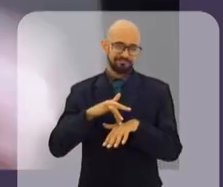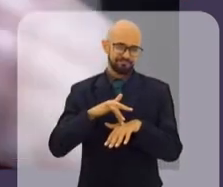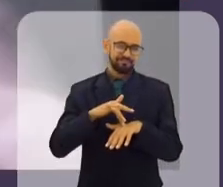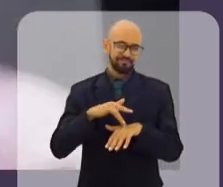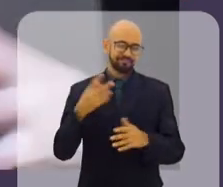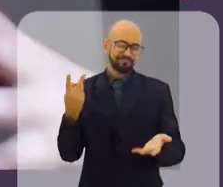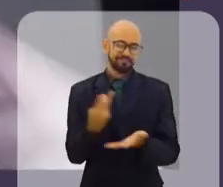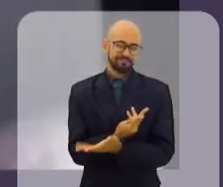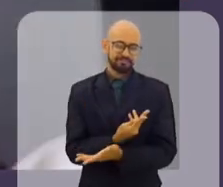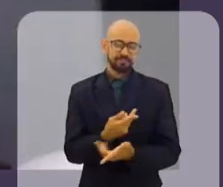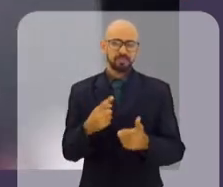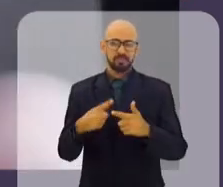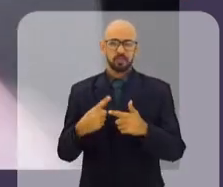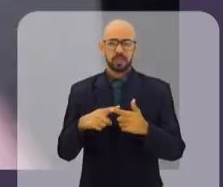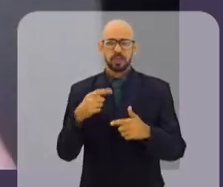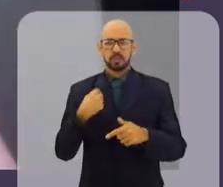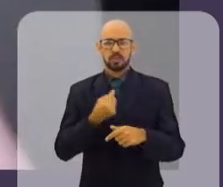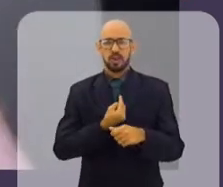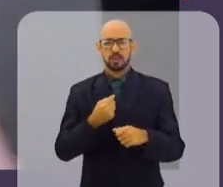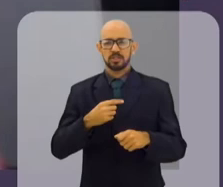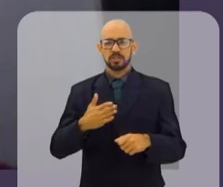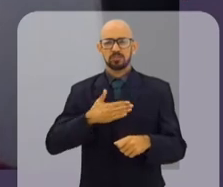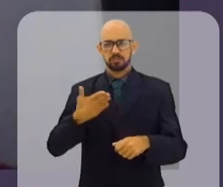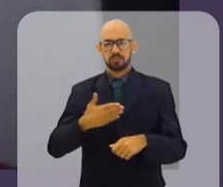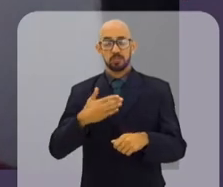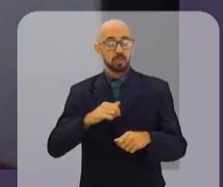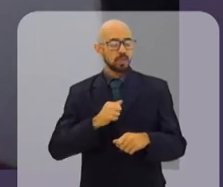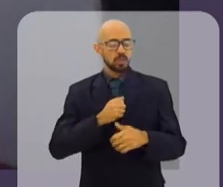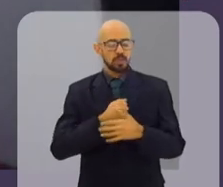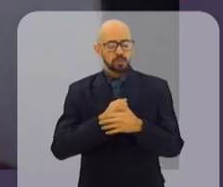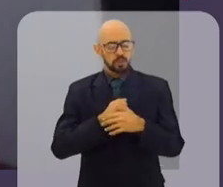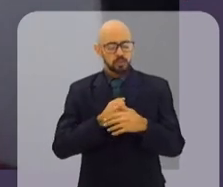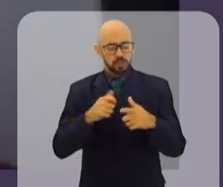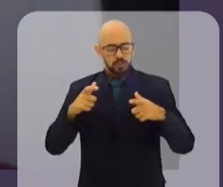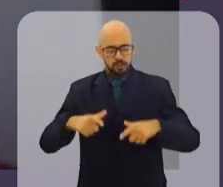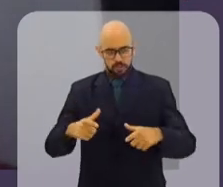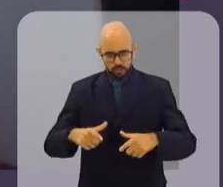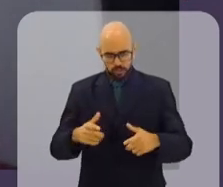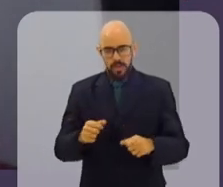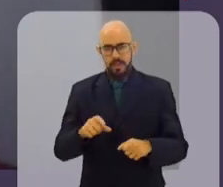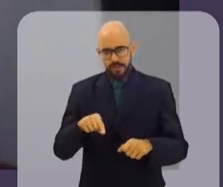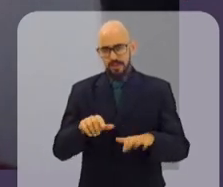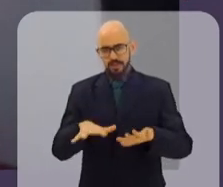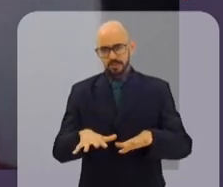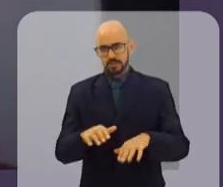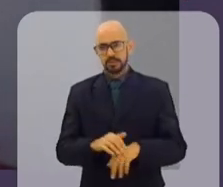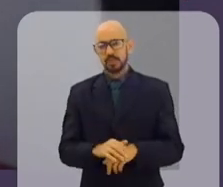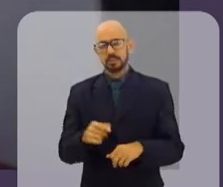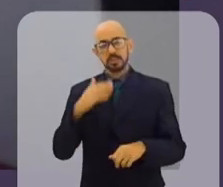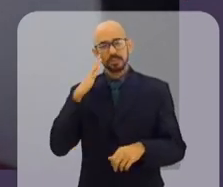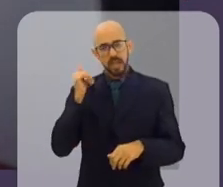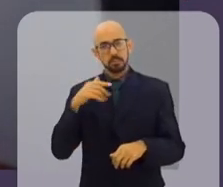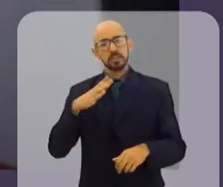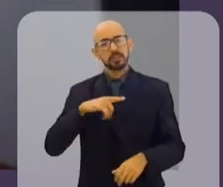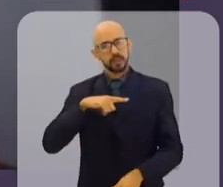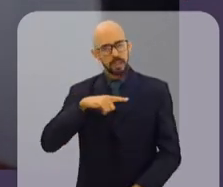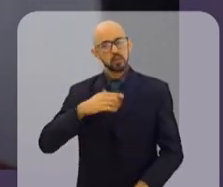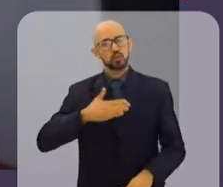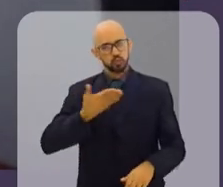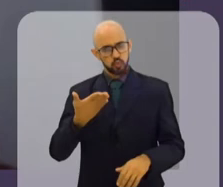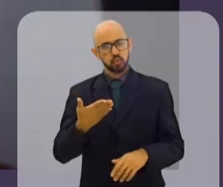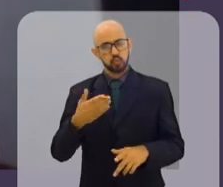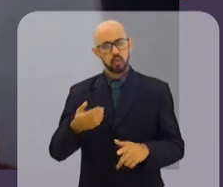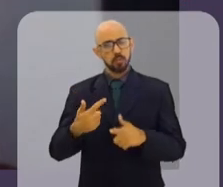constrangimento porque nós estamos tomando esses espaços, né? Então, é isso, eles sabem que vai ter uma reação, que talvez 10